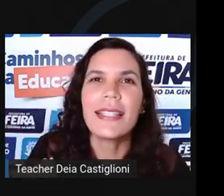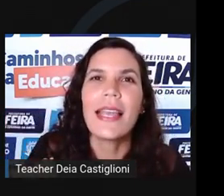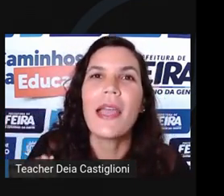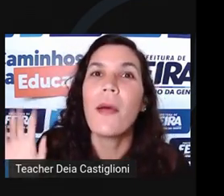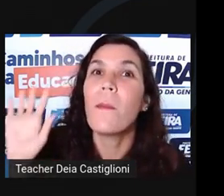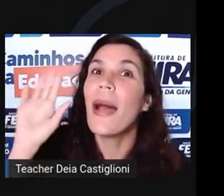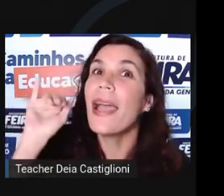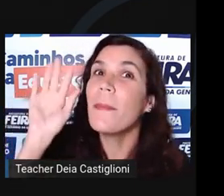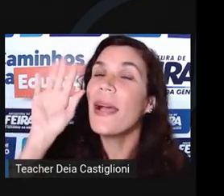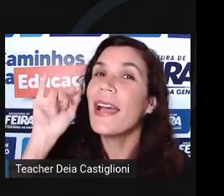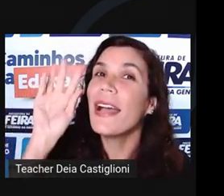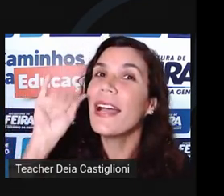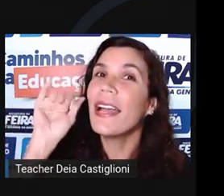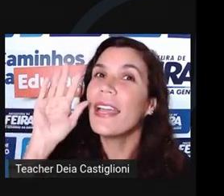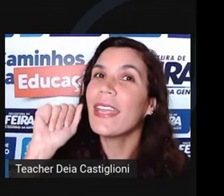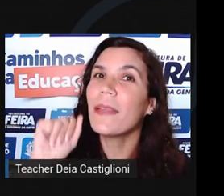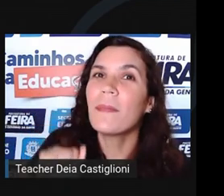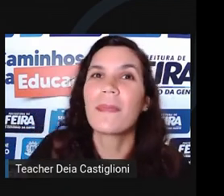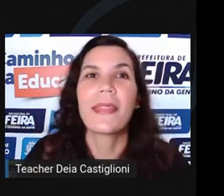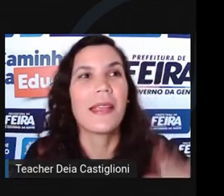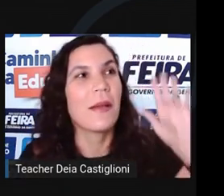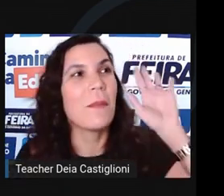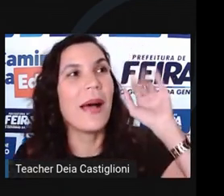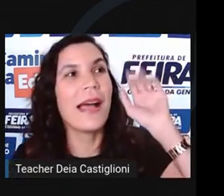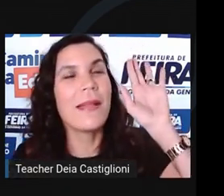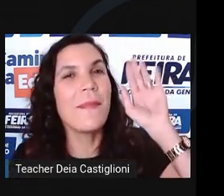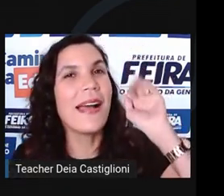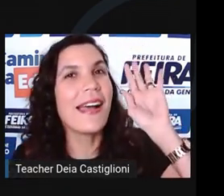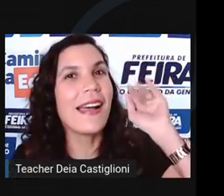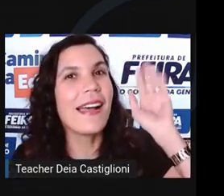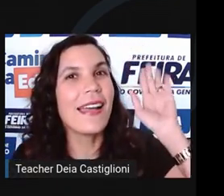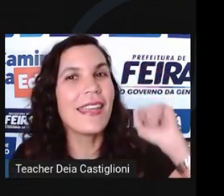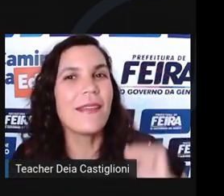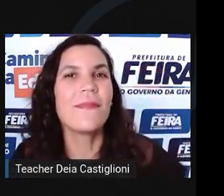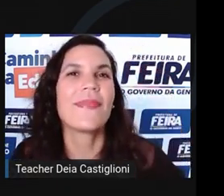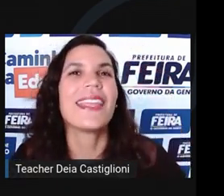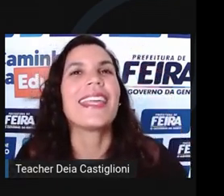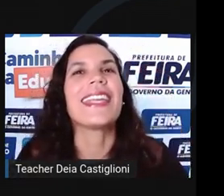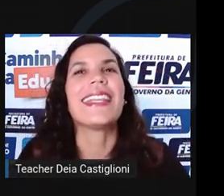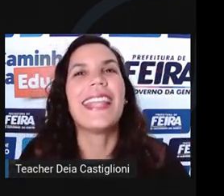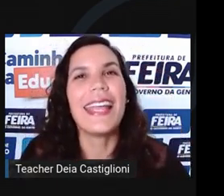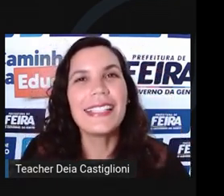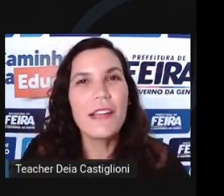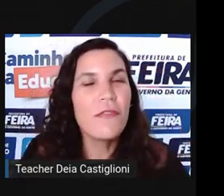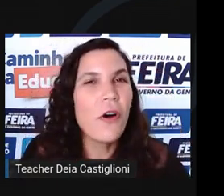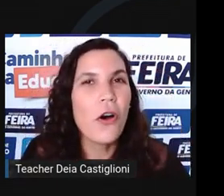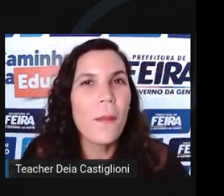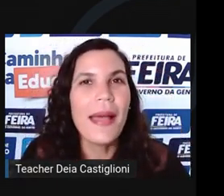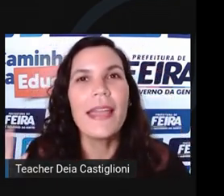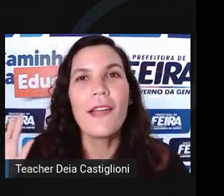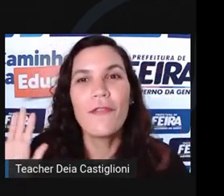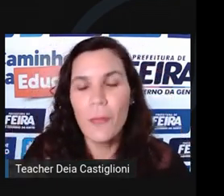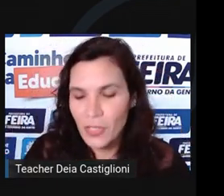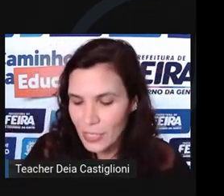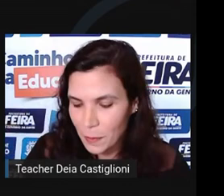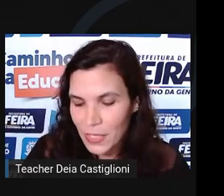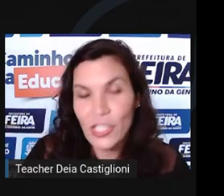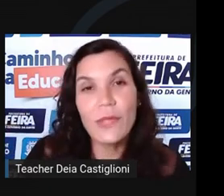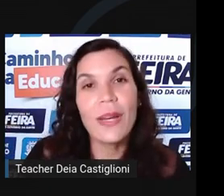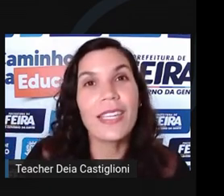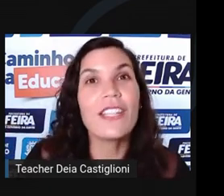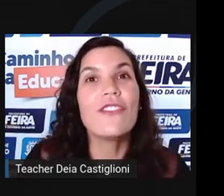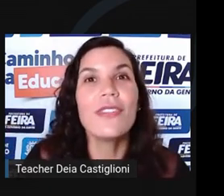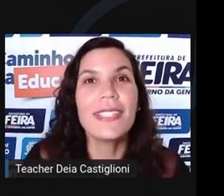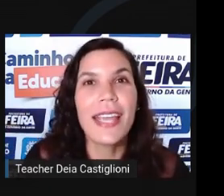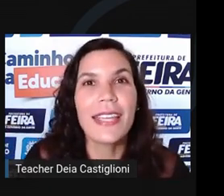inglês? Bye, bye. Bye, bye. E dessa forma, eu vou me